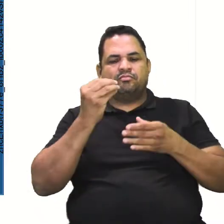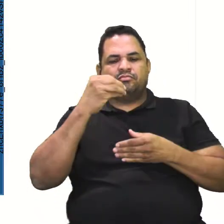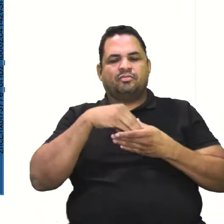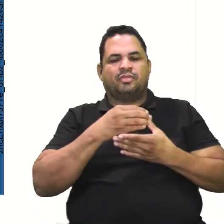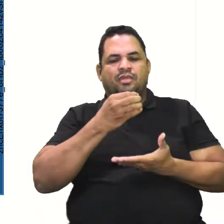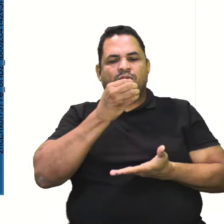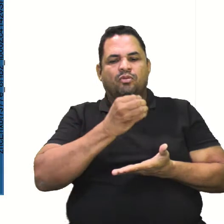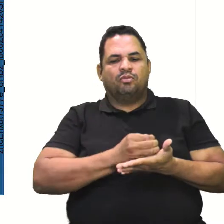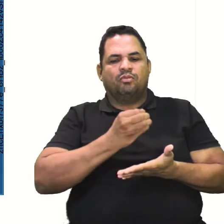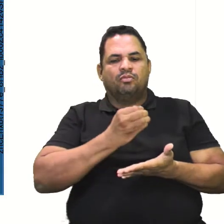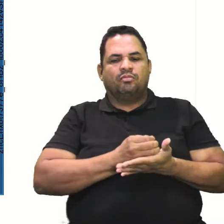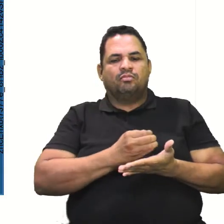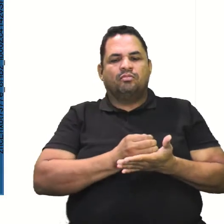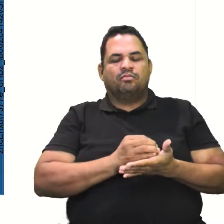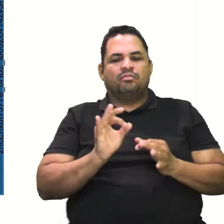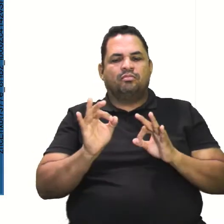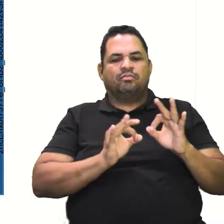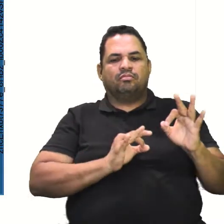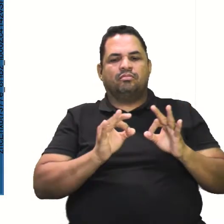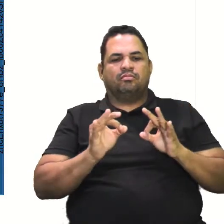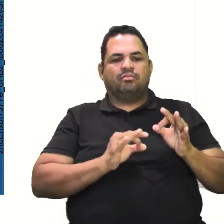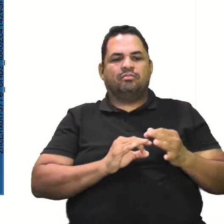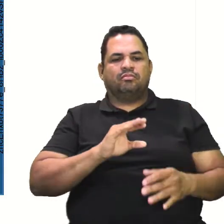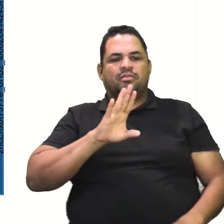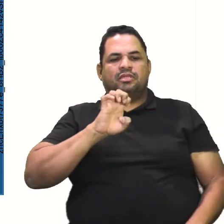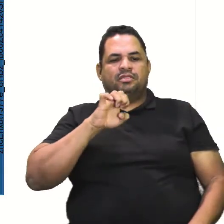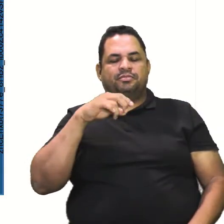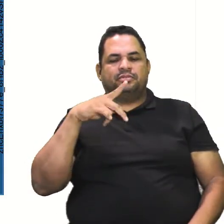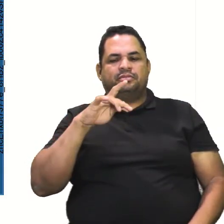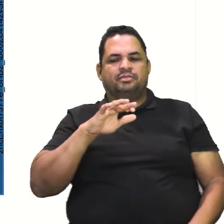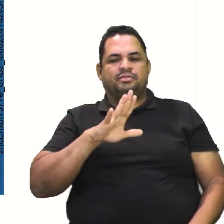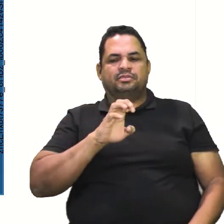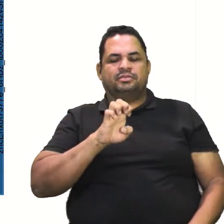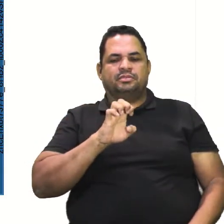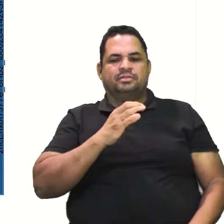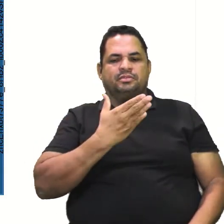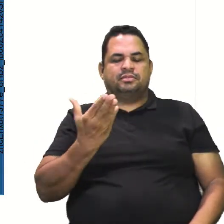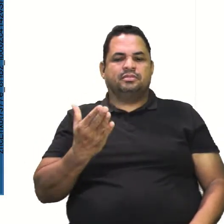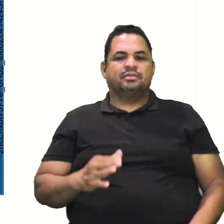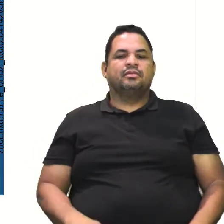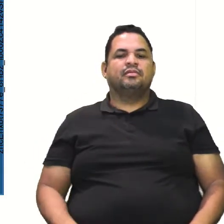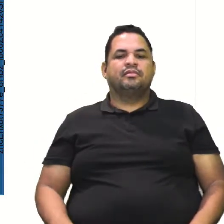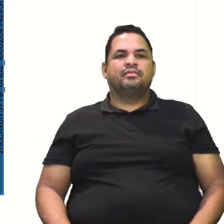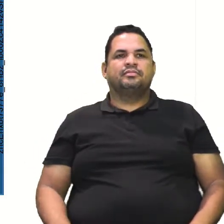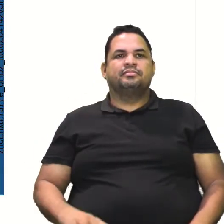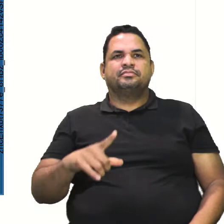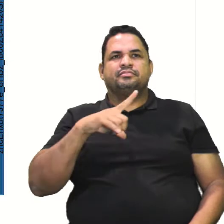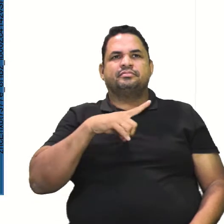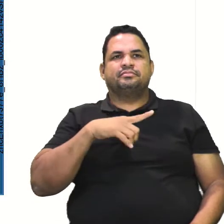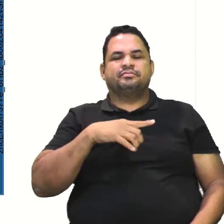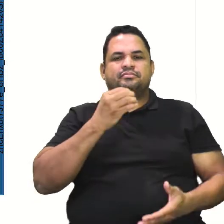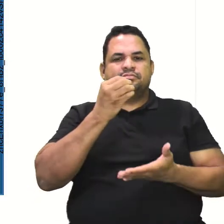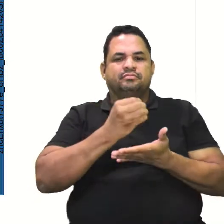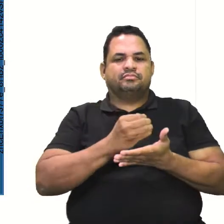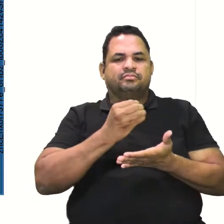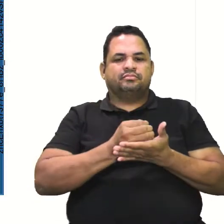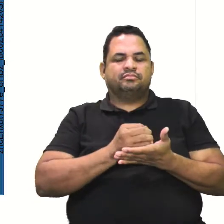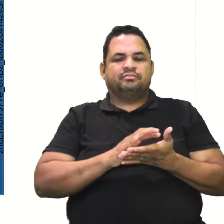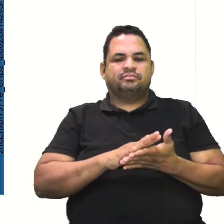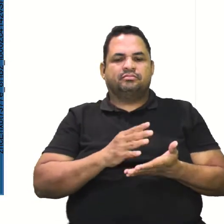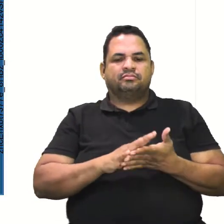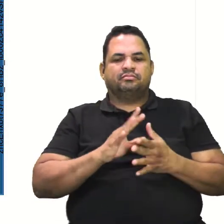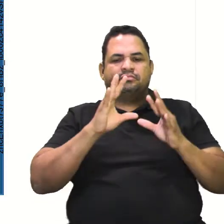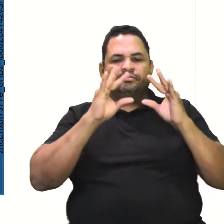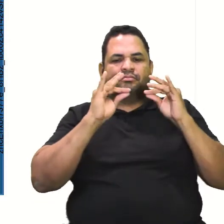do copo, ó. É um formato elíptico, né? Então, quando a gente tem um copo com líquido